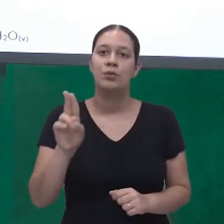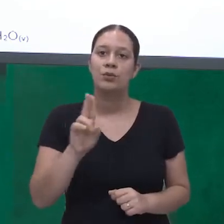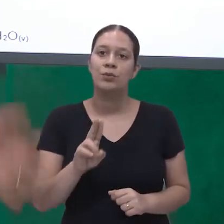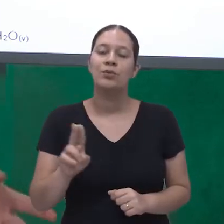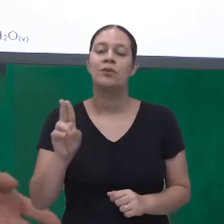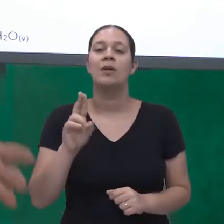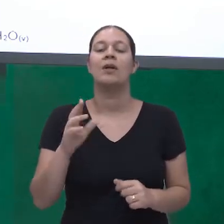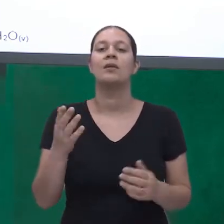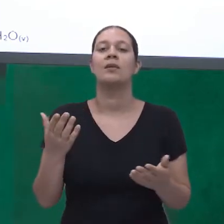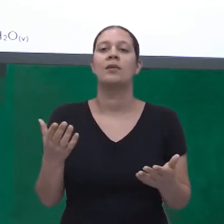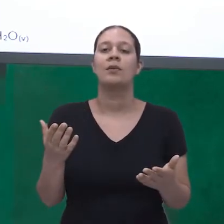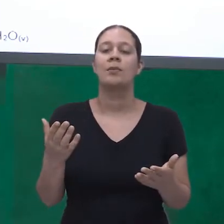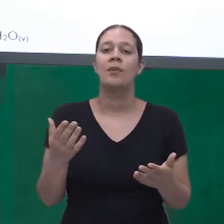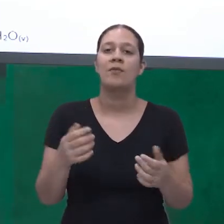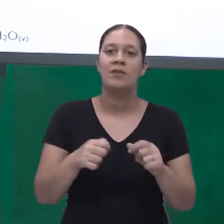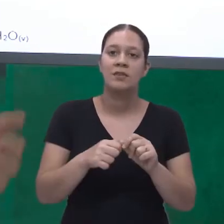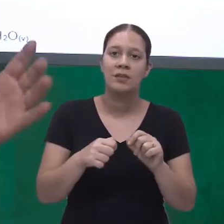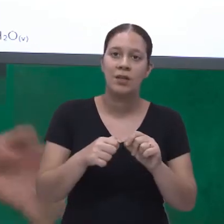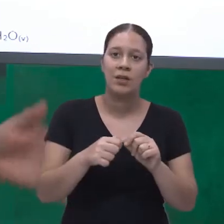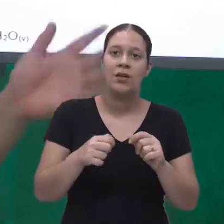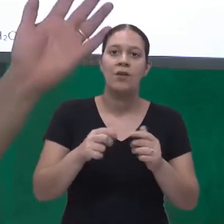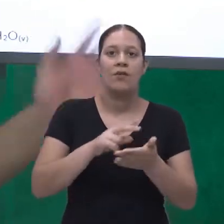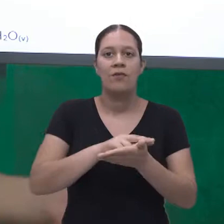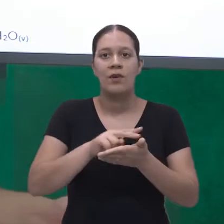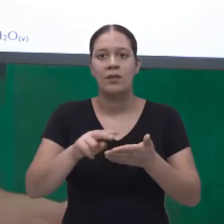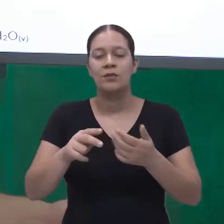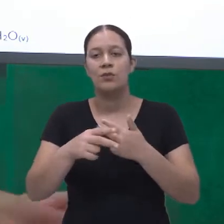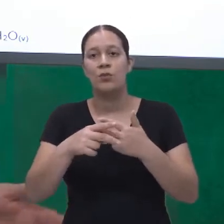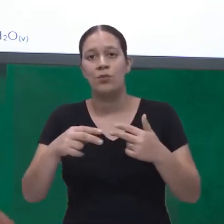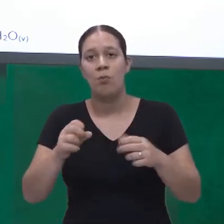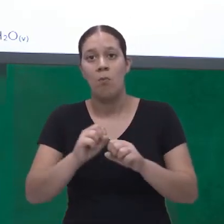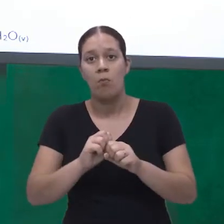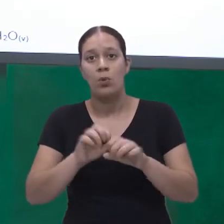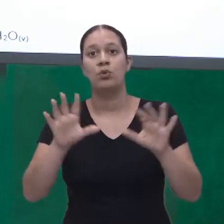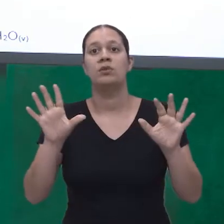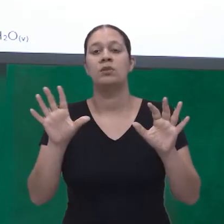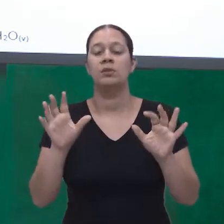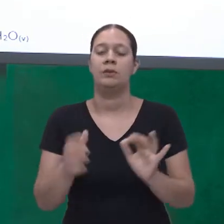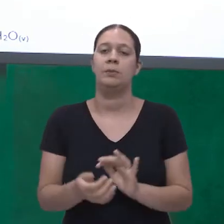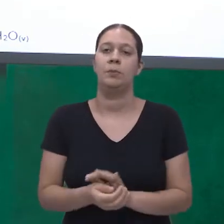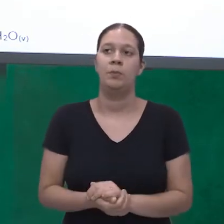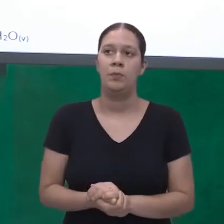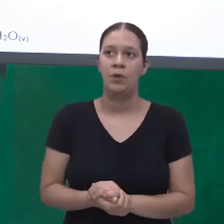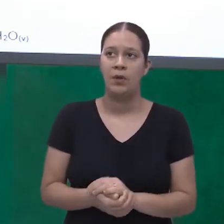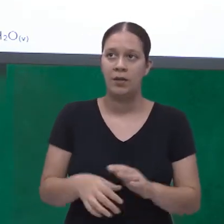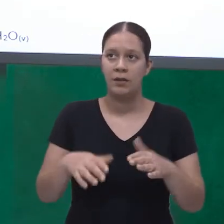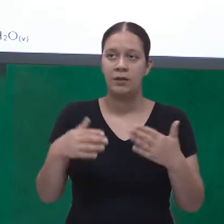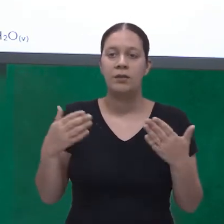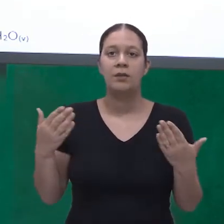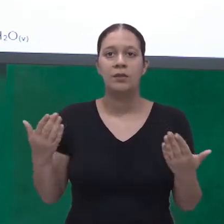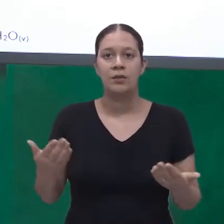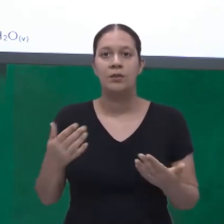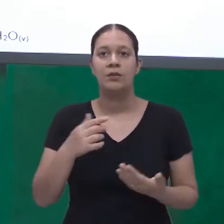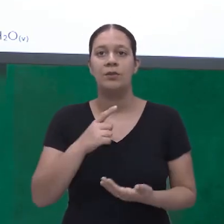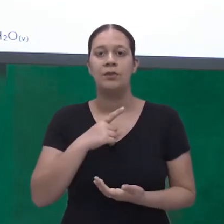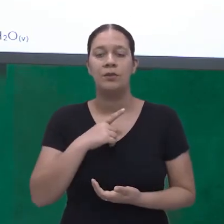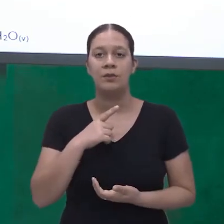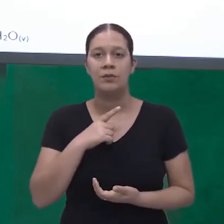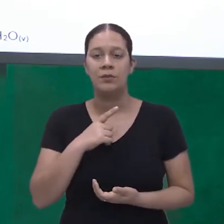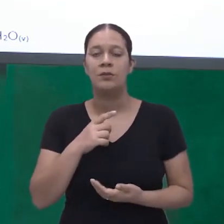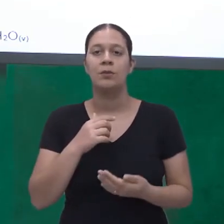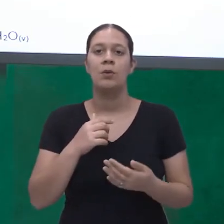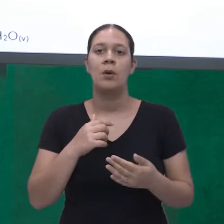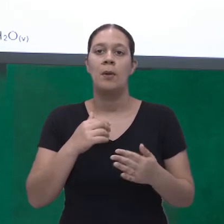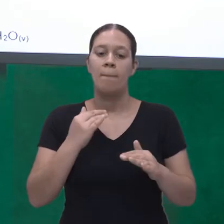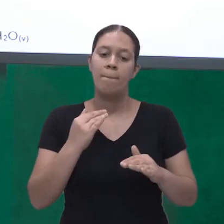fazer fertilizantes, que é formada também para fazer explosivo, no caso dos nitratos. Então você tem aqui, já que a amônia,